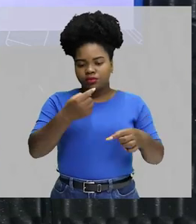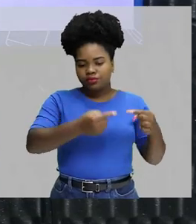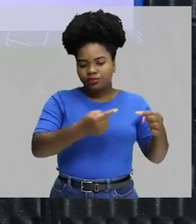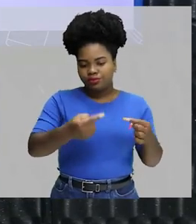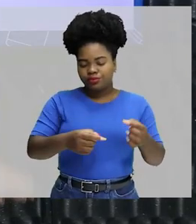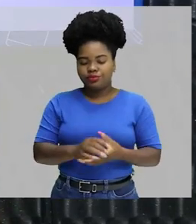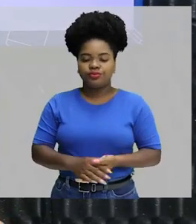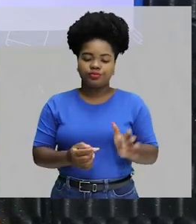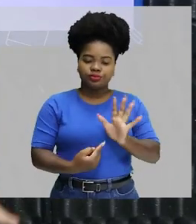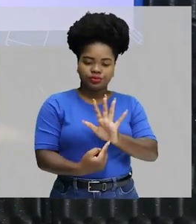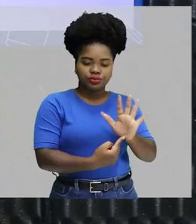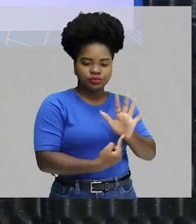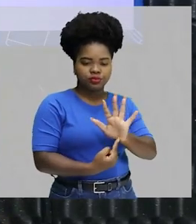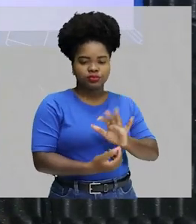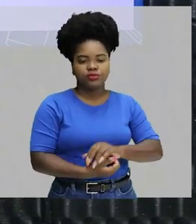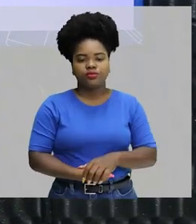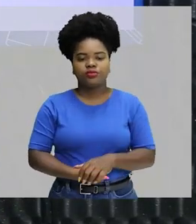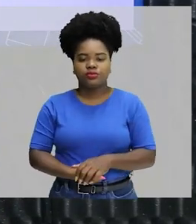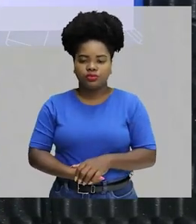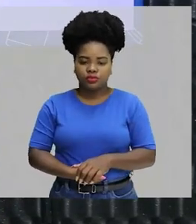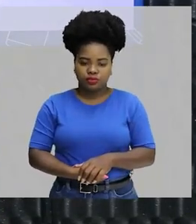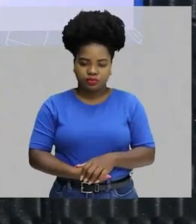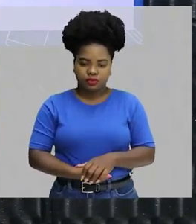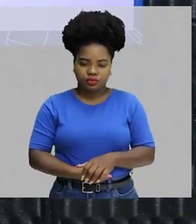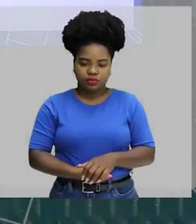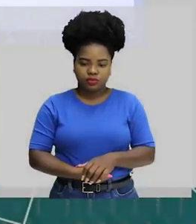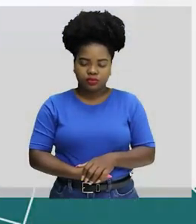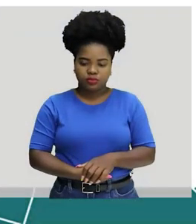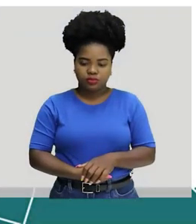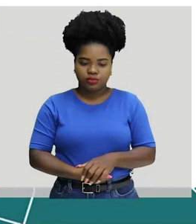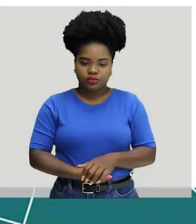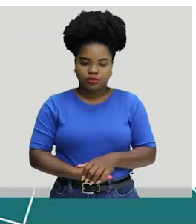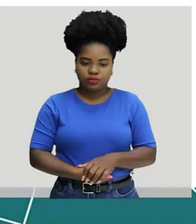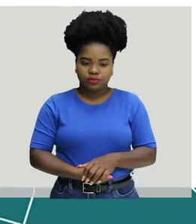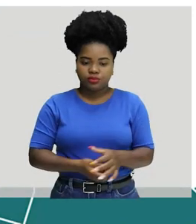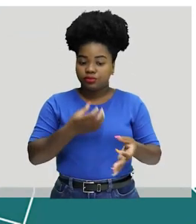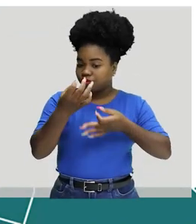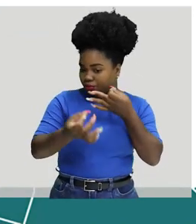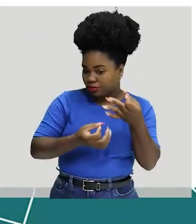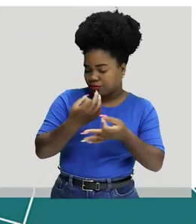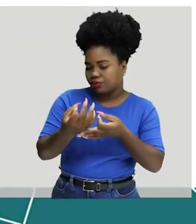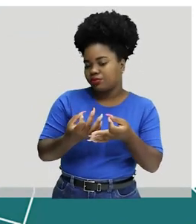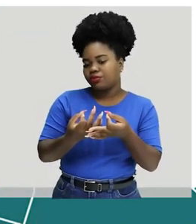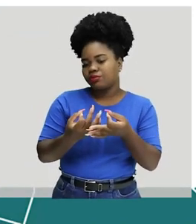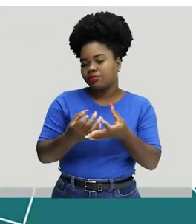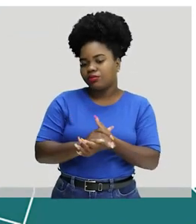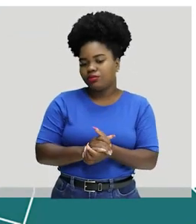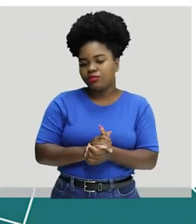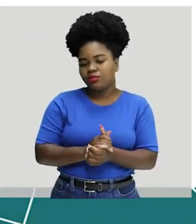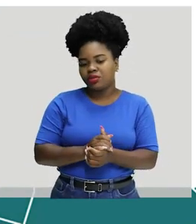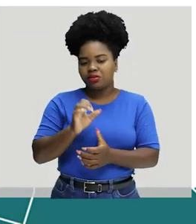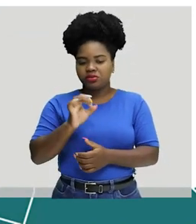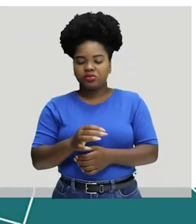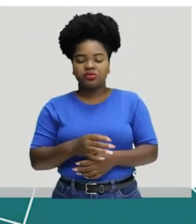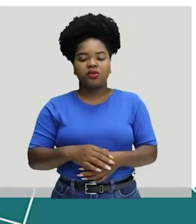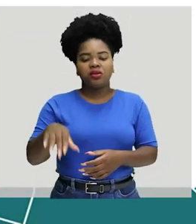para por a nossa opinião ou refutar a opinião do outro então as as opiniões não são eh não estão presentes somente na